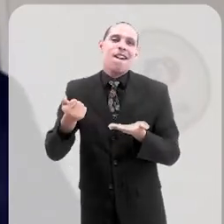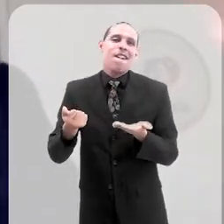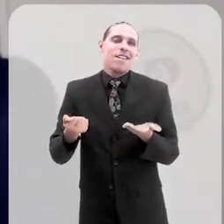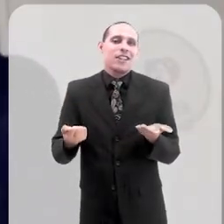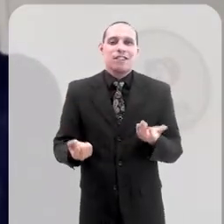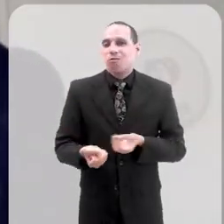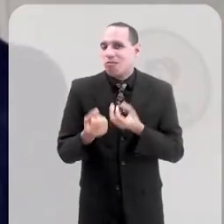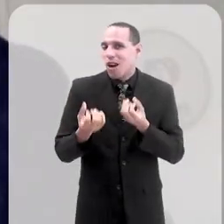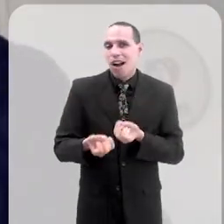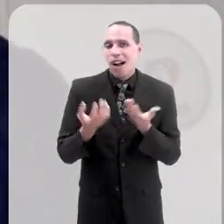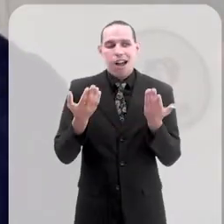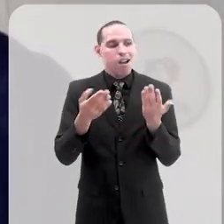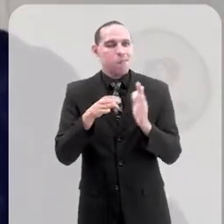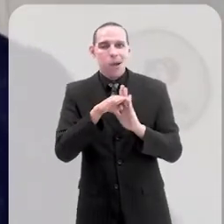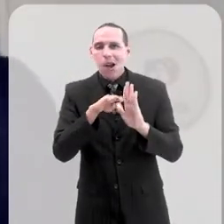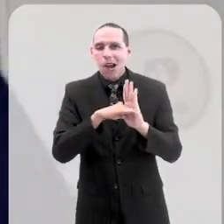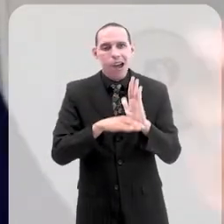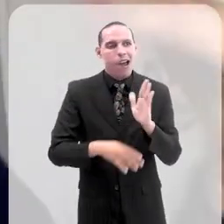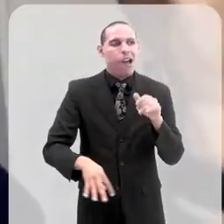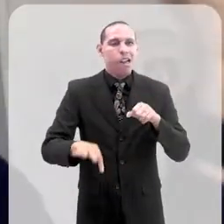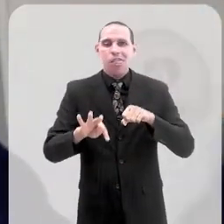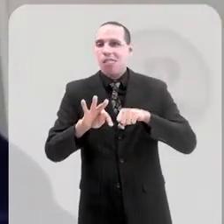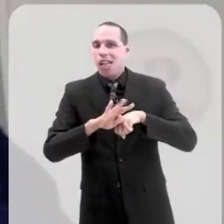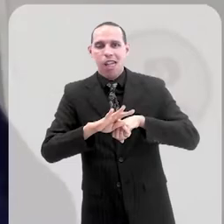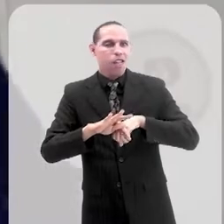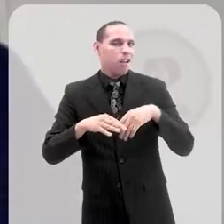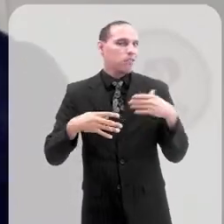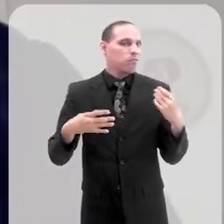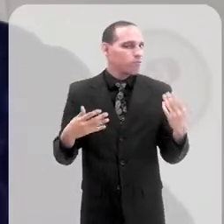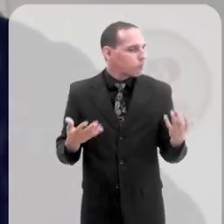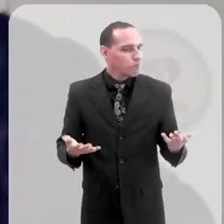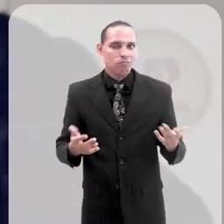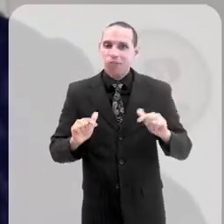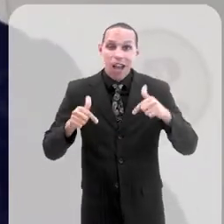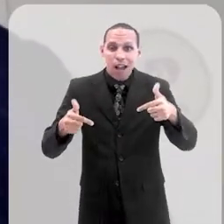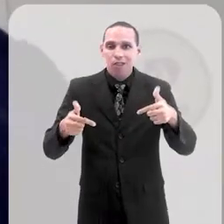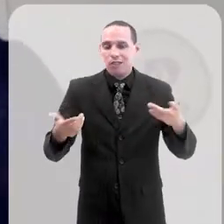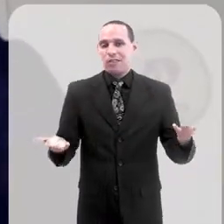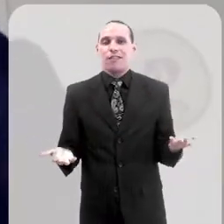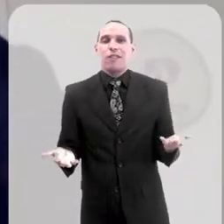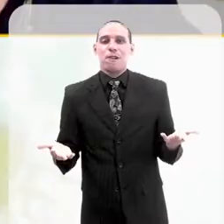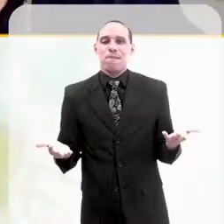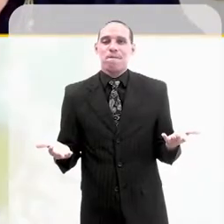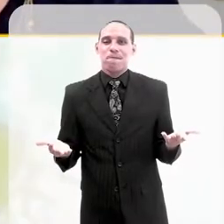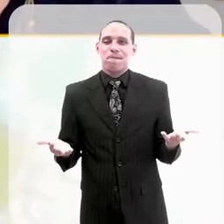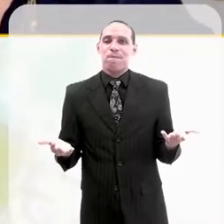dessas que sejam programas, técnicas, que sejam atitudes, né,